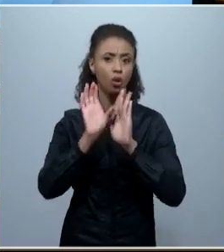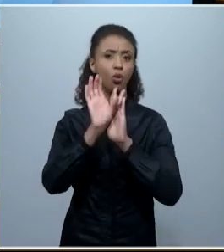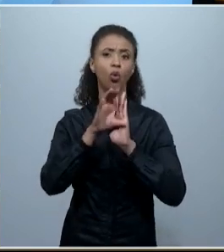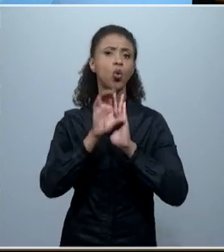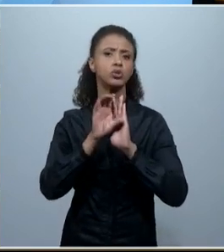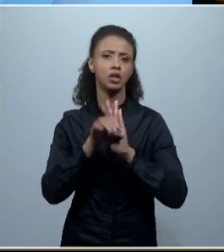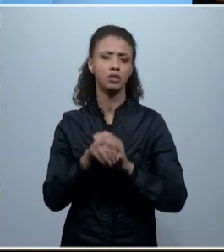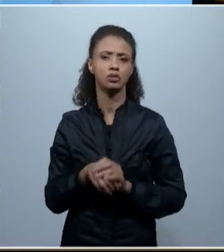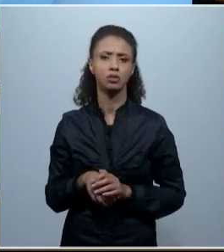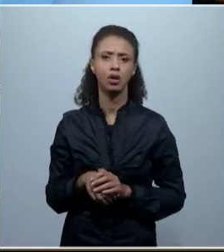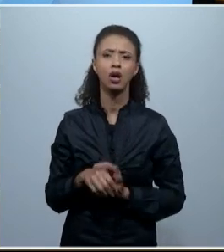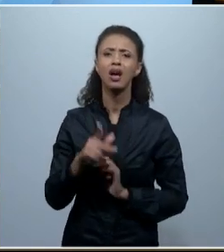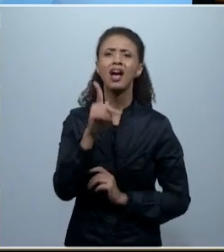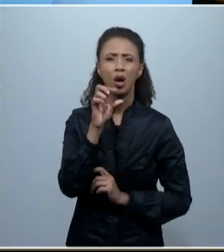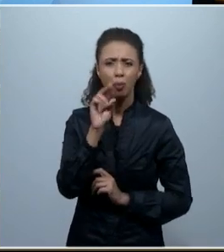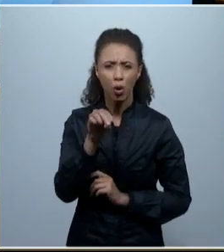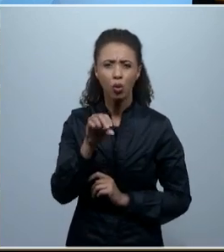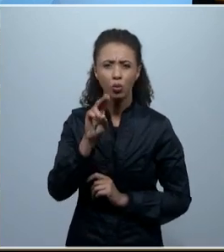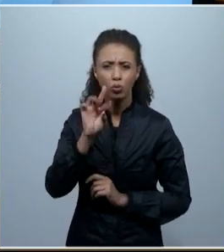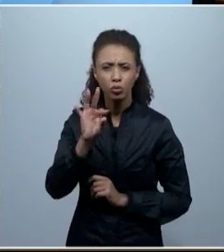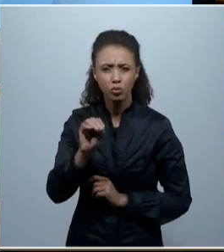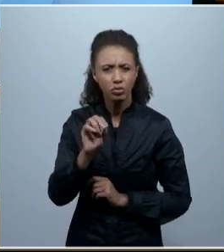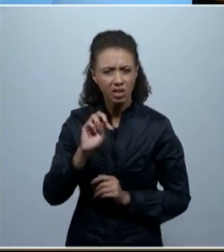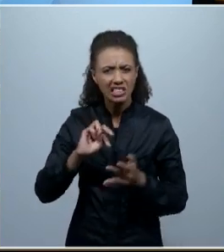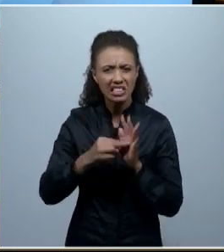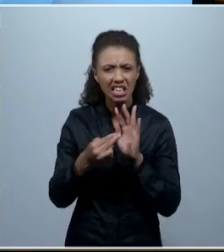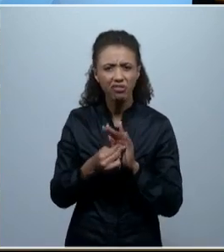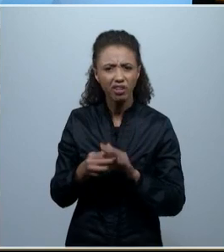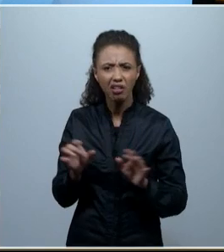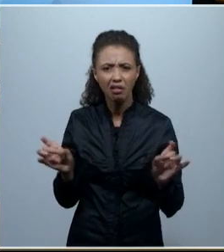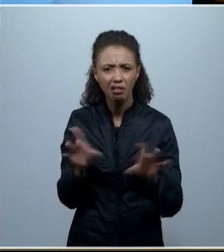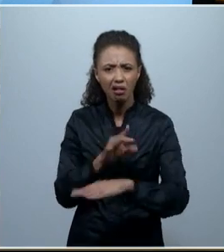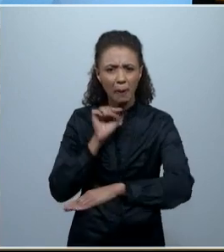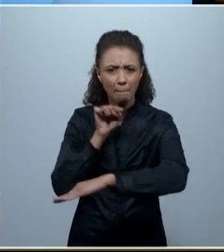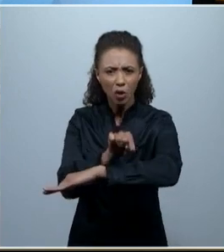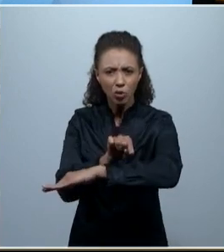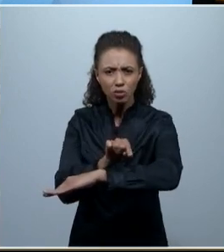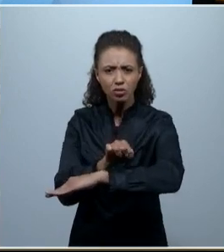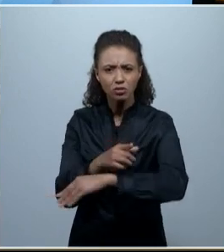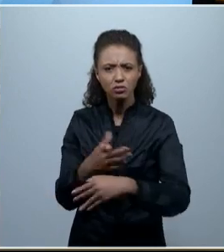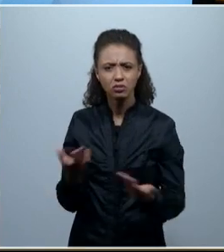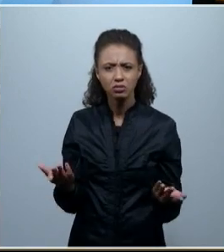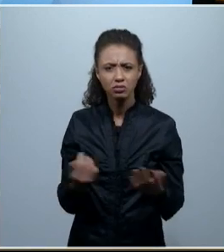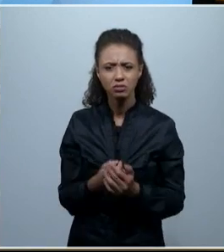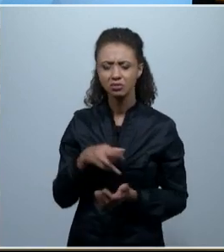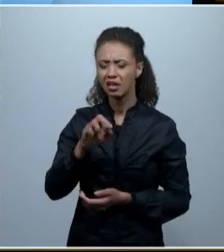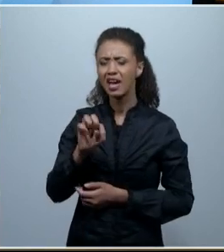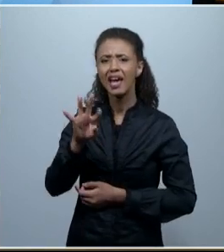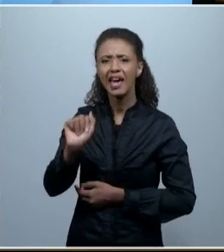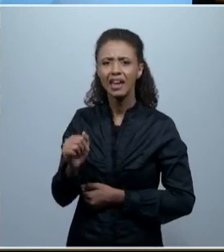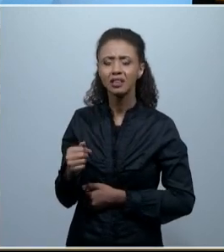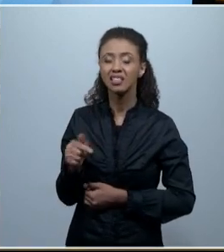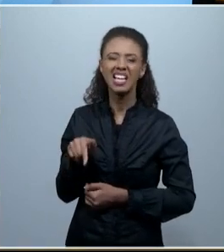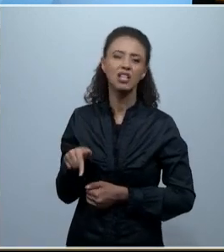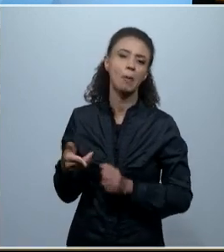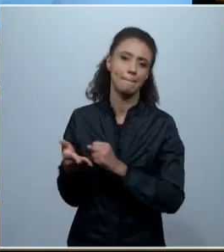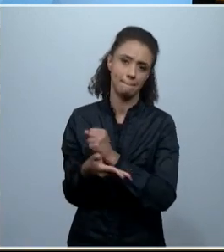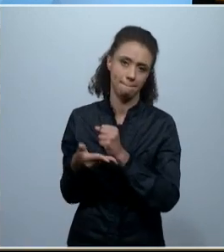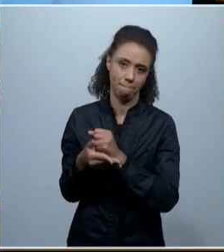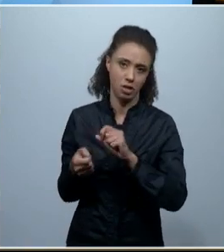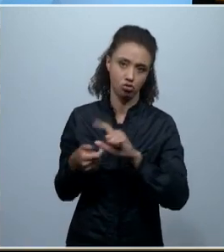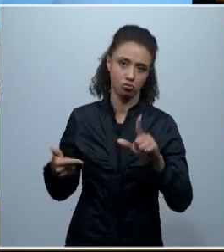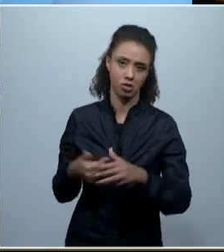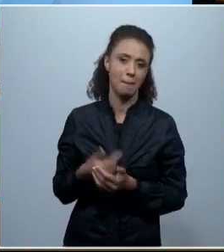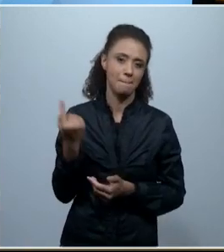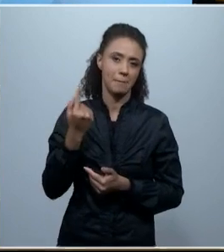definir o que é um ponto você não define o que é uma reta certo são definir o que é o plano só um conceito primitivos da geometria então olha